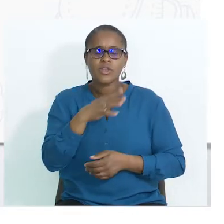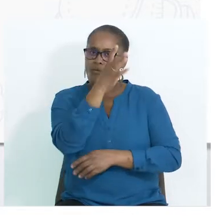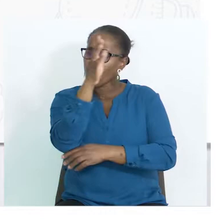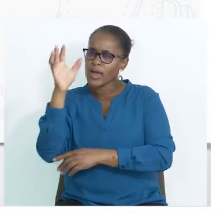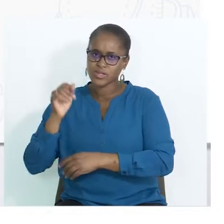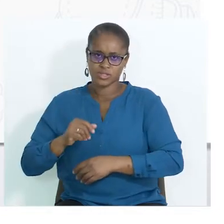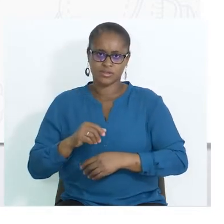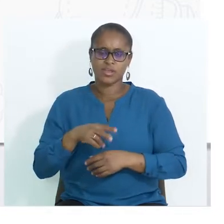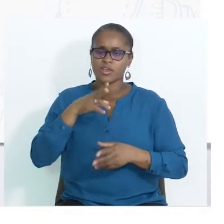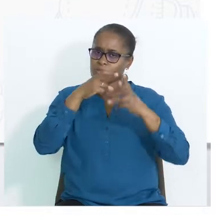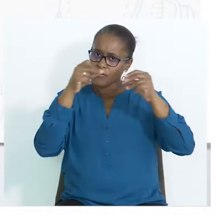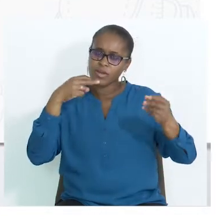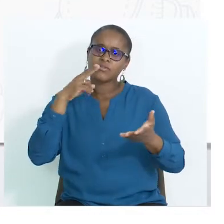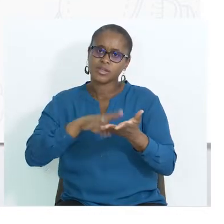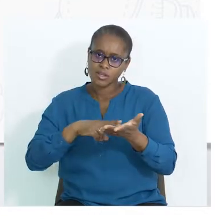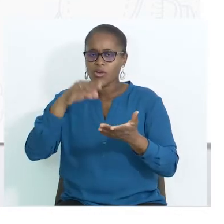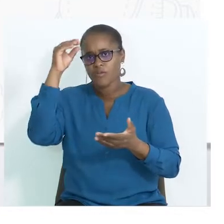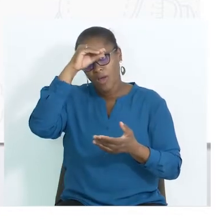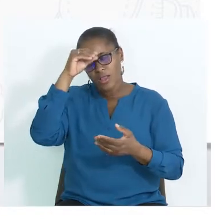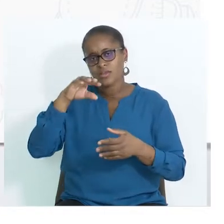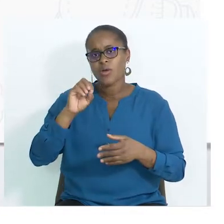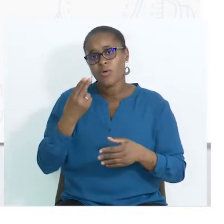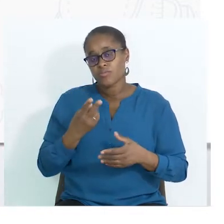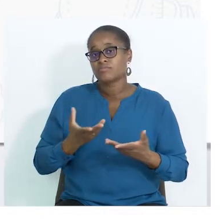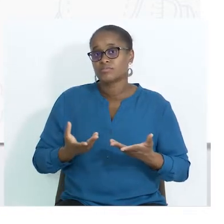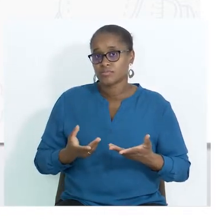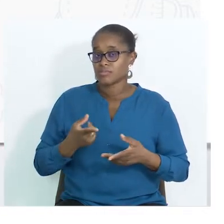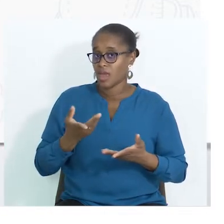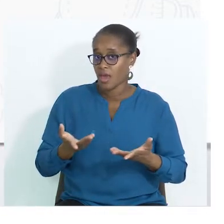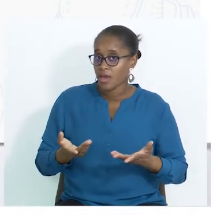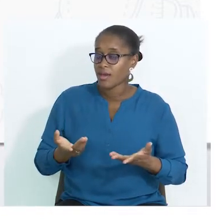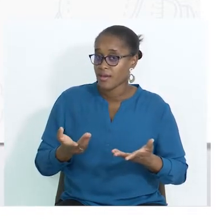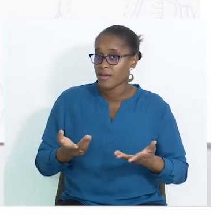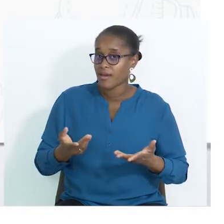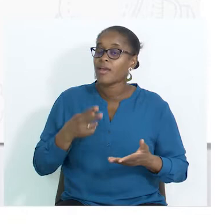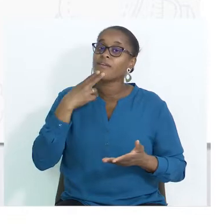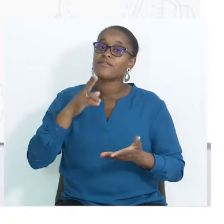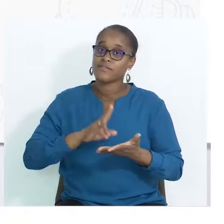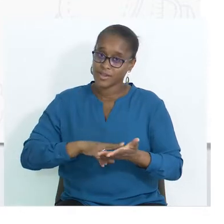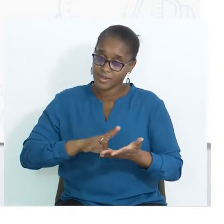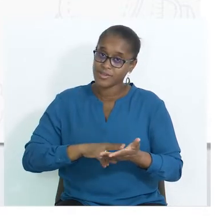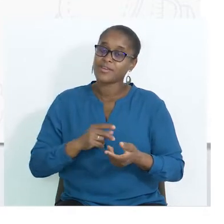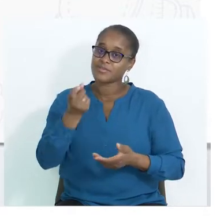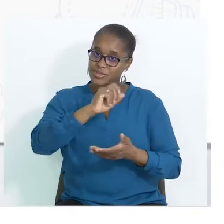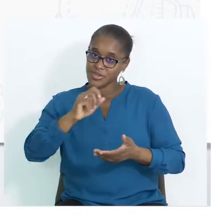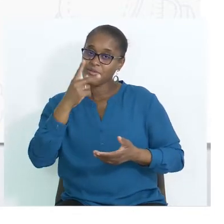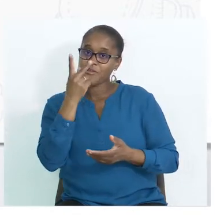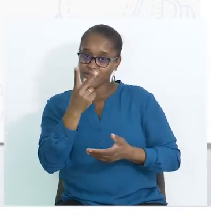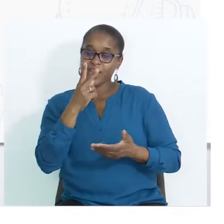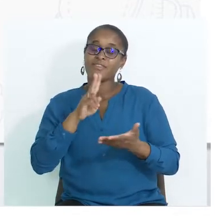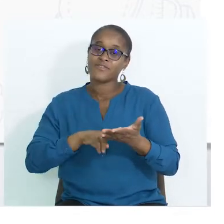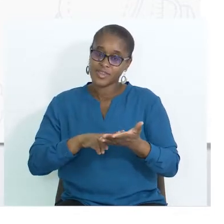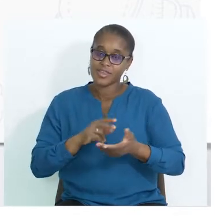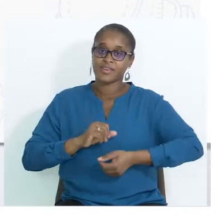na Floresta é uma afirmação verdadeira ou falsa é exatamente verdadeira o